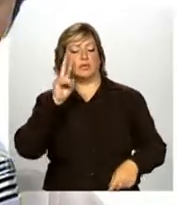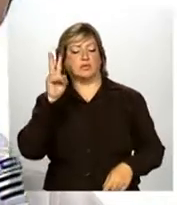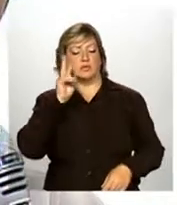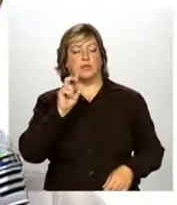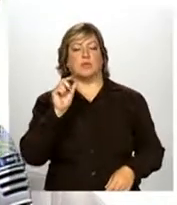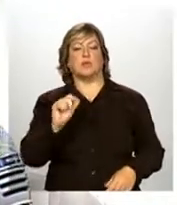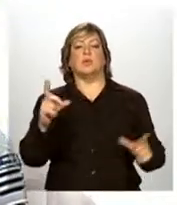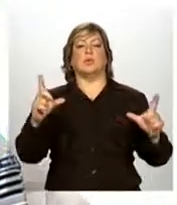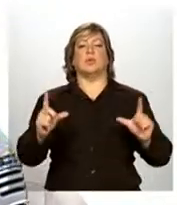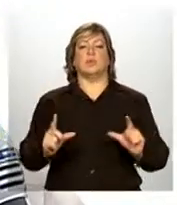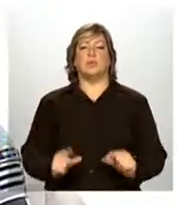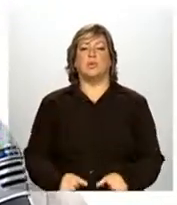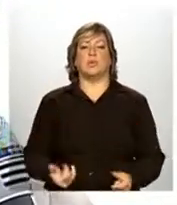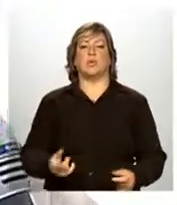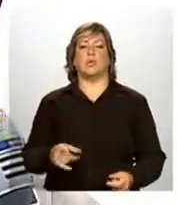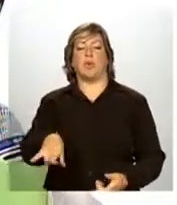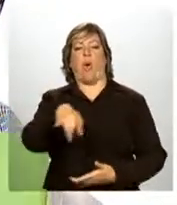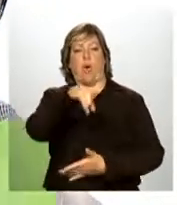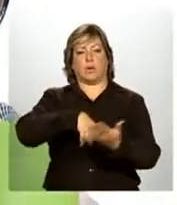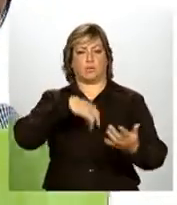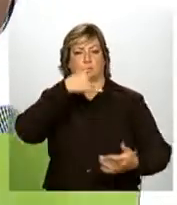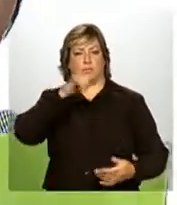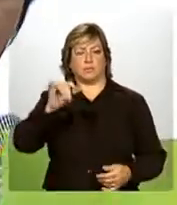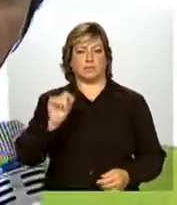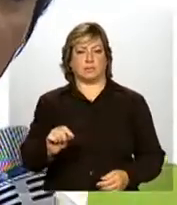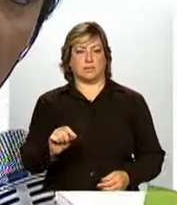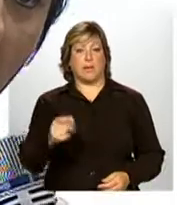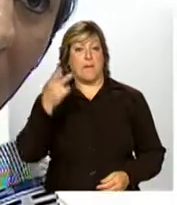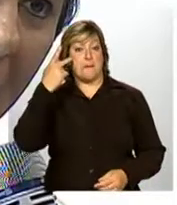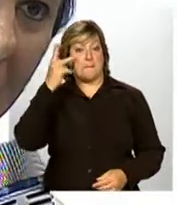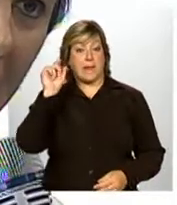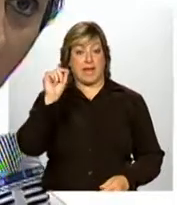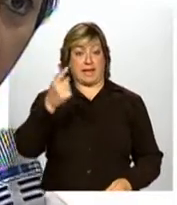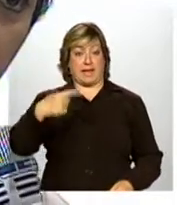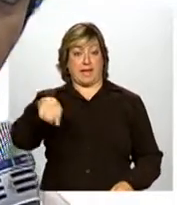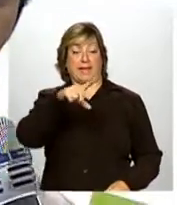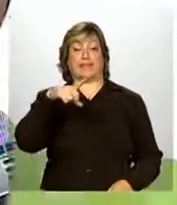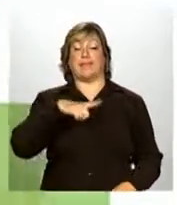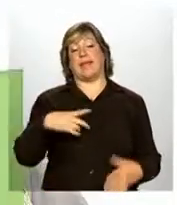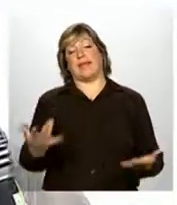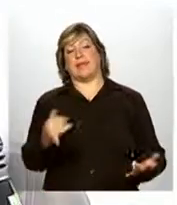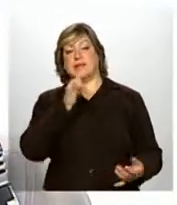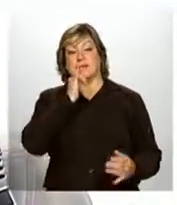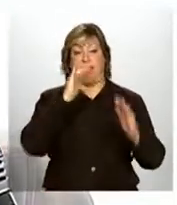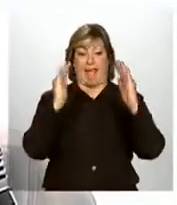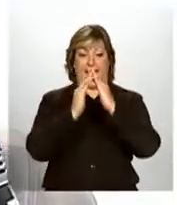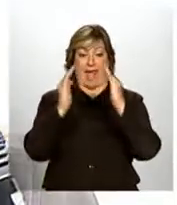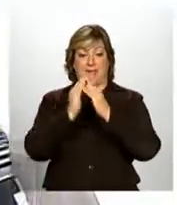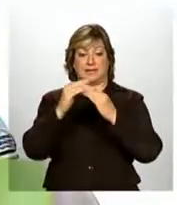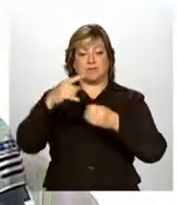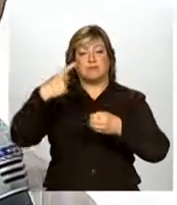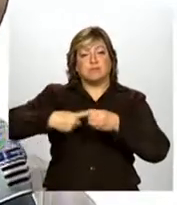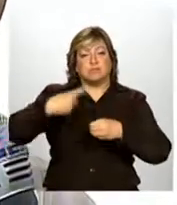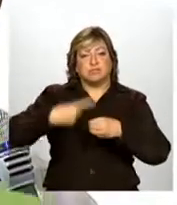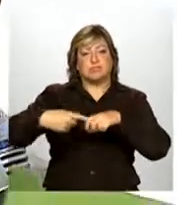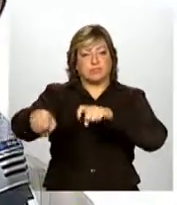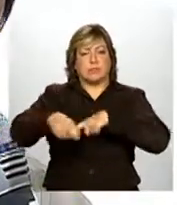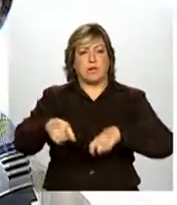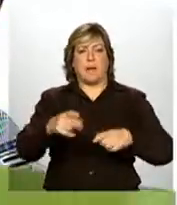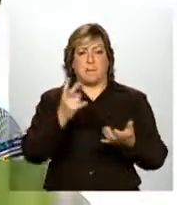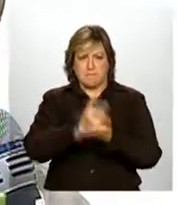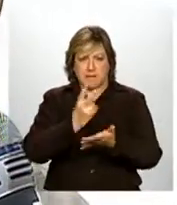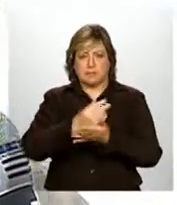à redução na conta de energia. Para aquele que tem uma casa no campo, vale o mesmo desconto